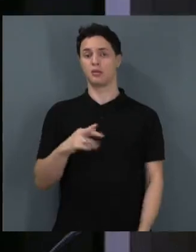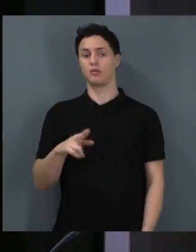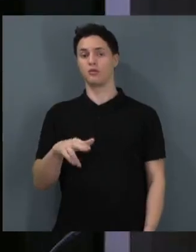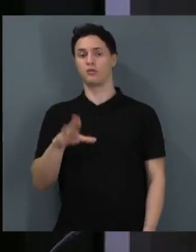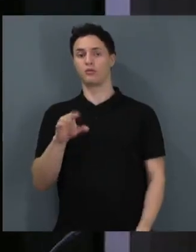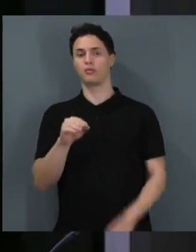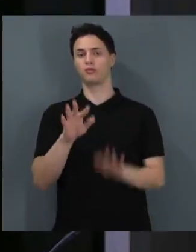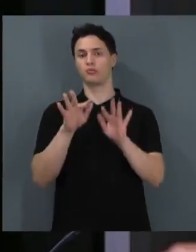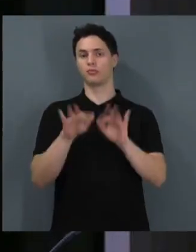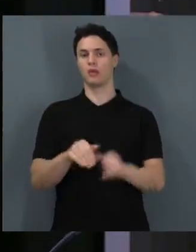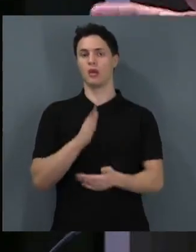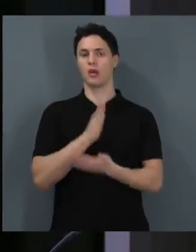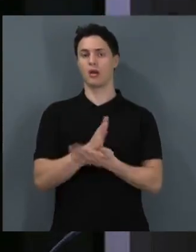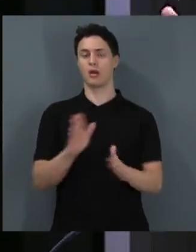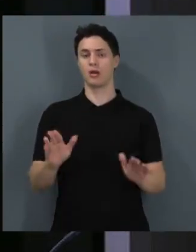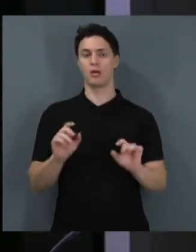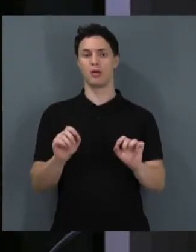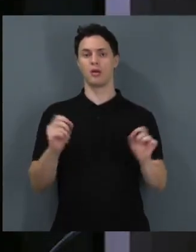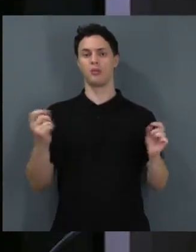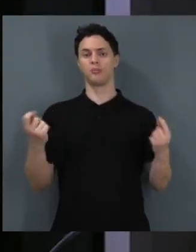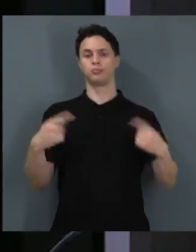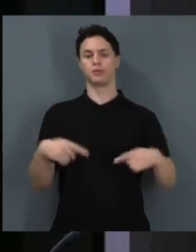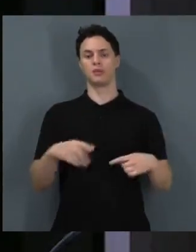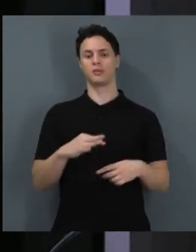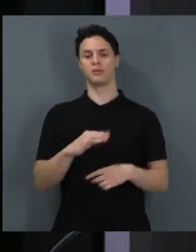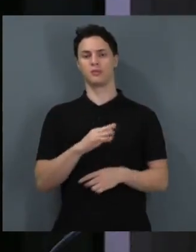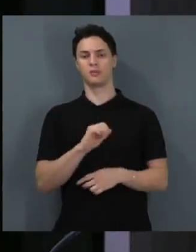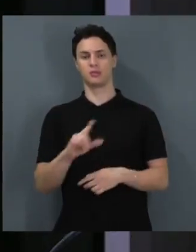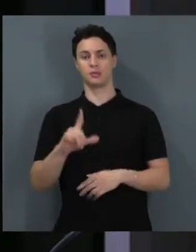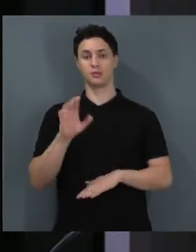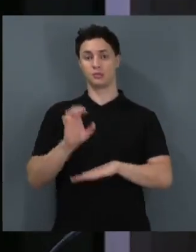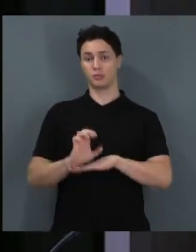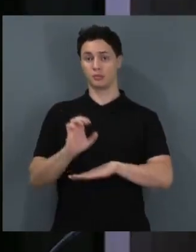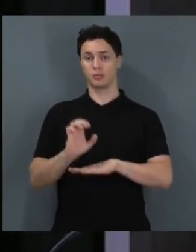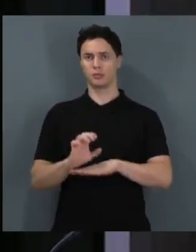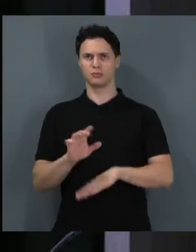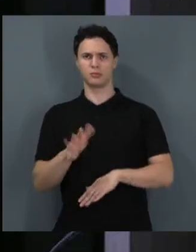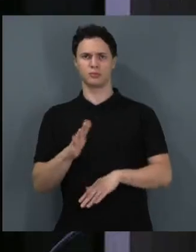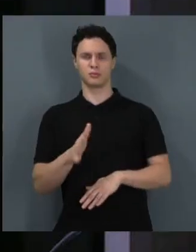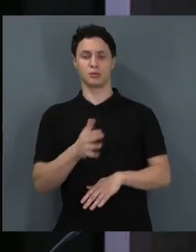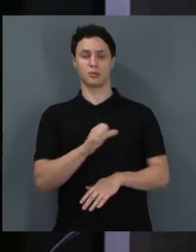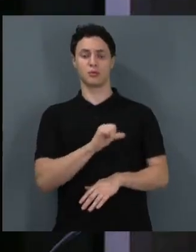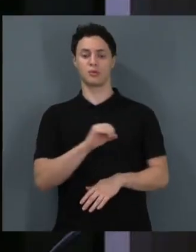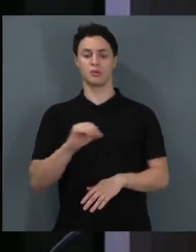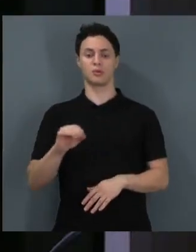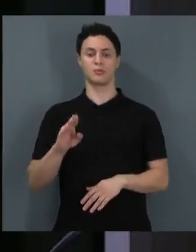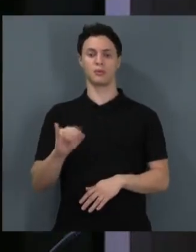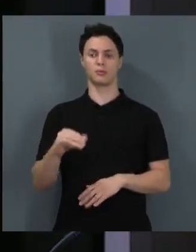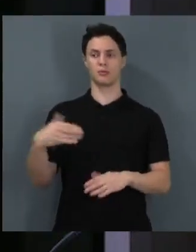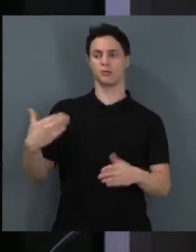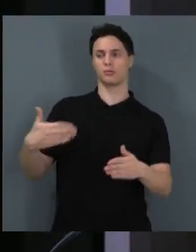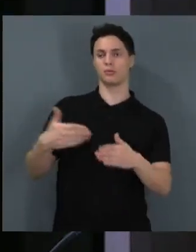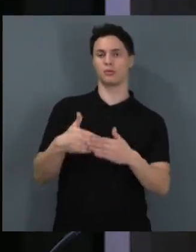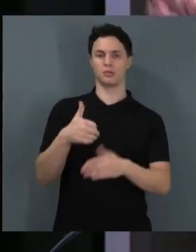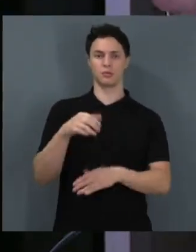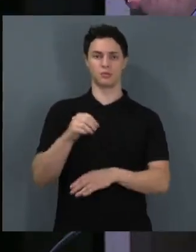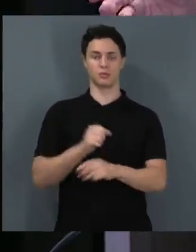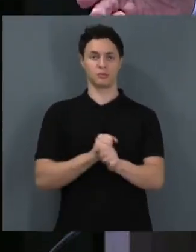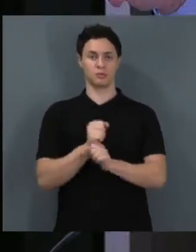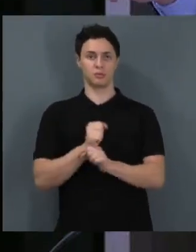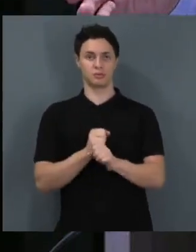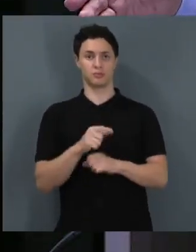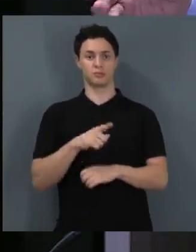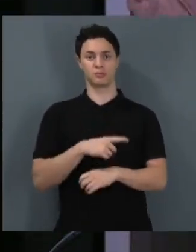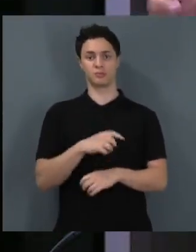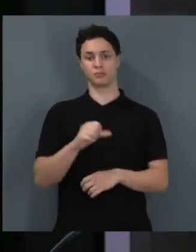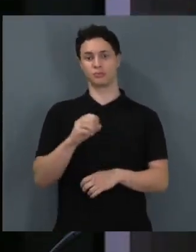com a competição fiscal entre os estados, de quase 800 bilhões ao longo dos próximos 10 anos. 8